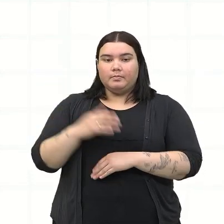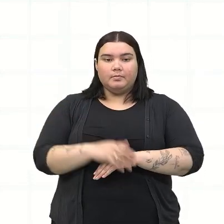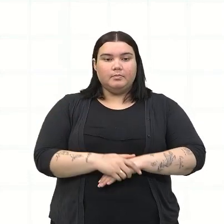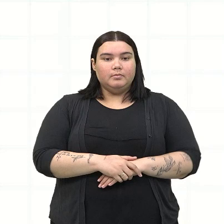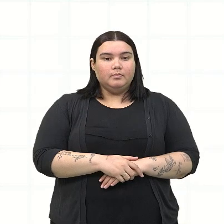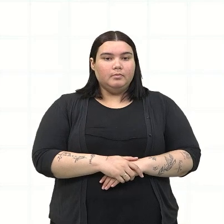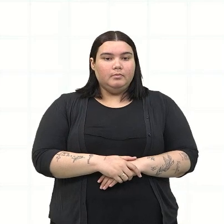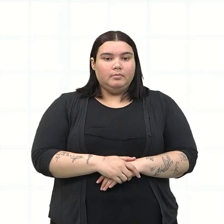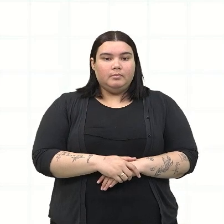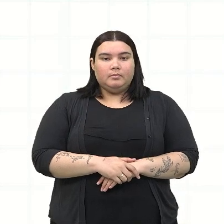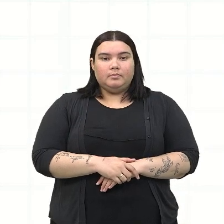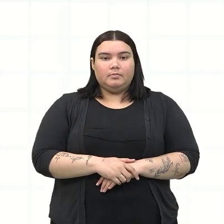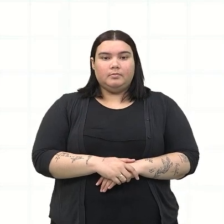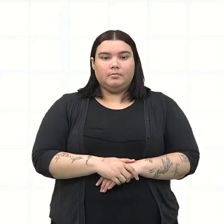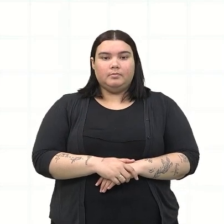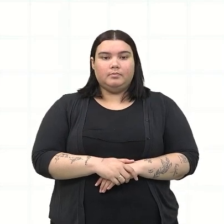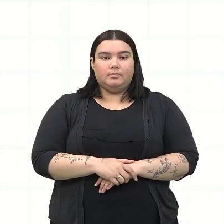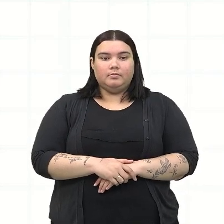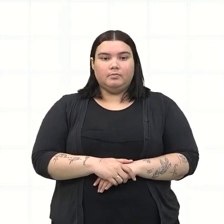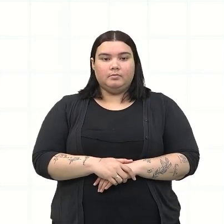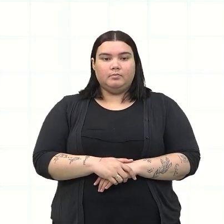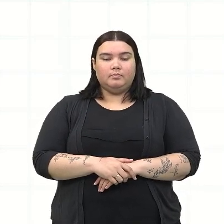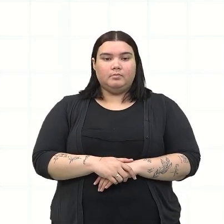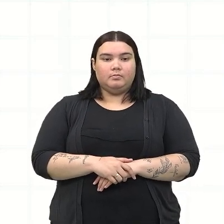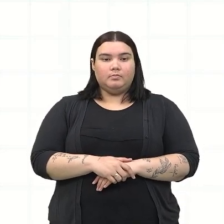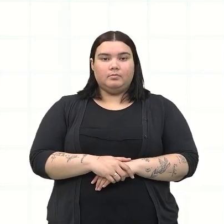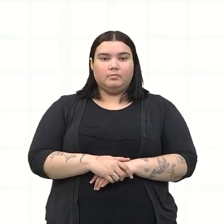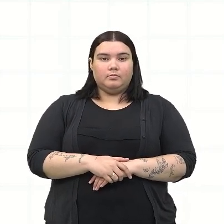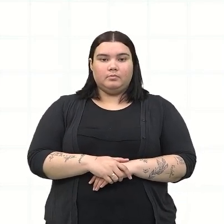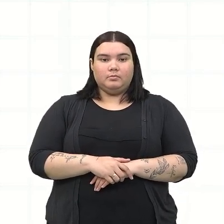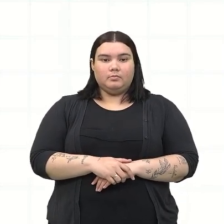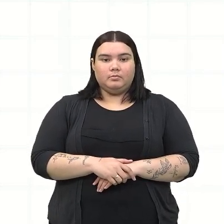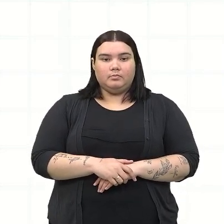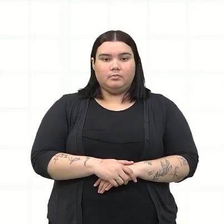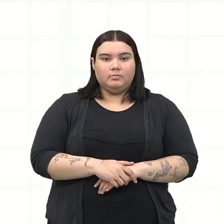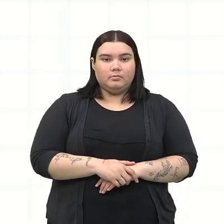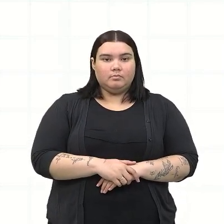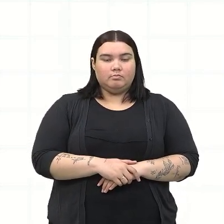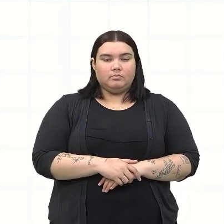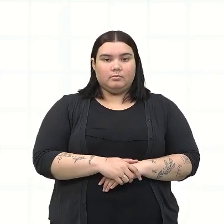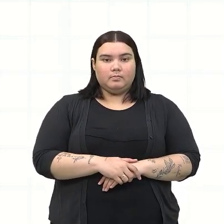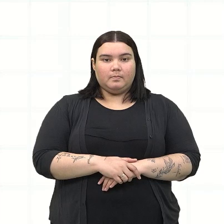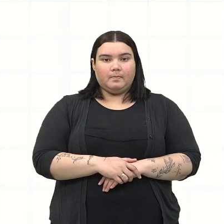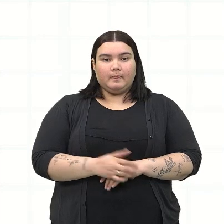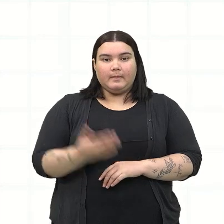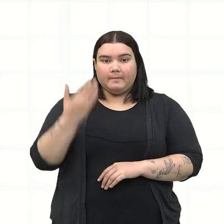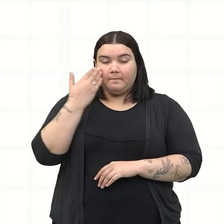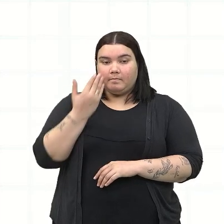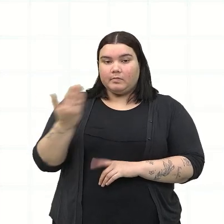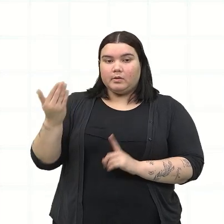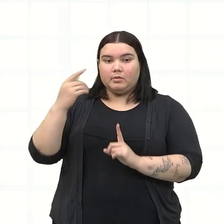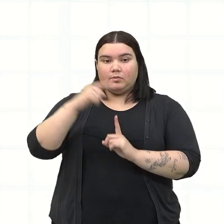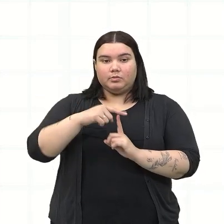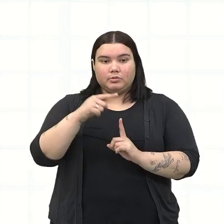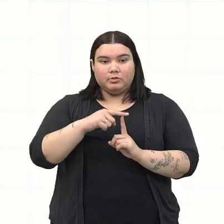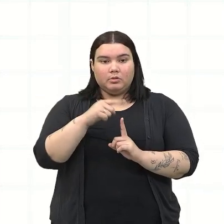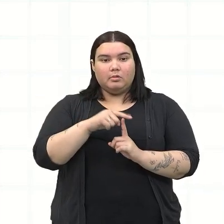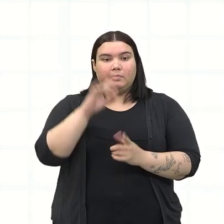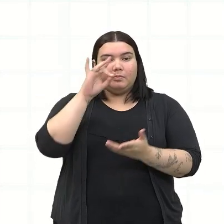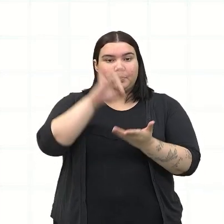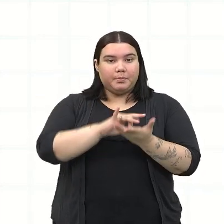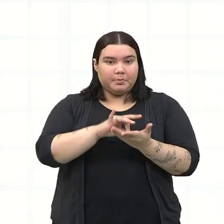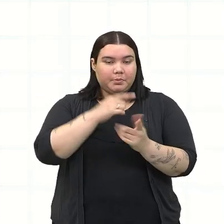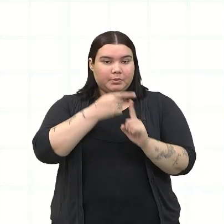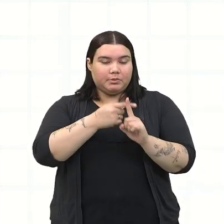will study Spanish. She will study Spanish. A forma afirmativa,